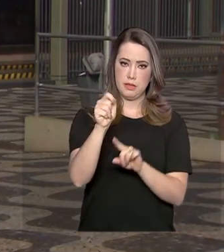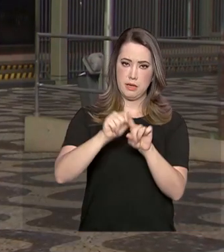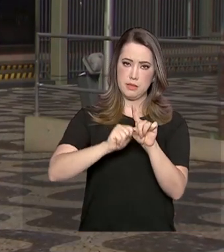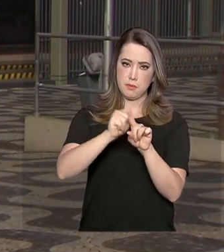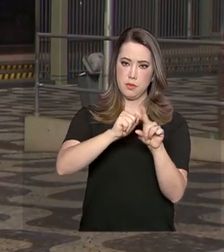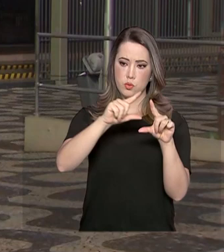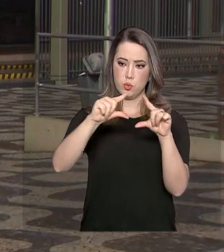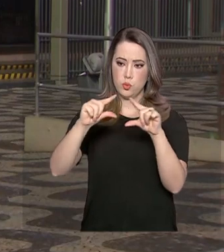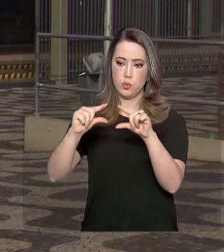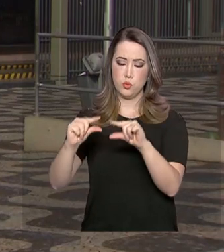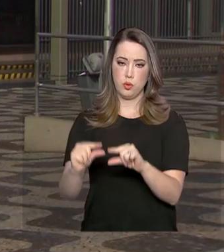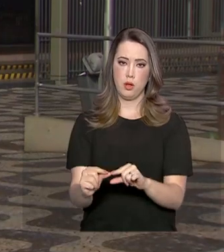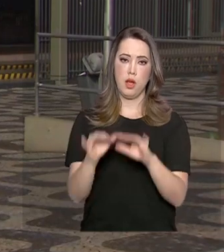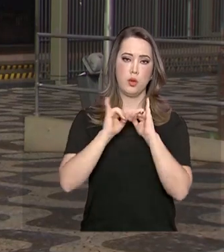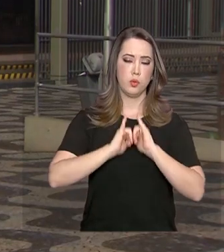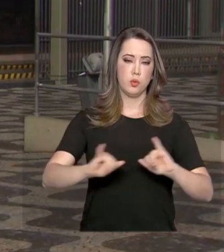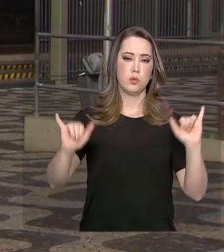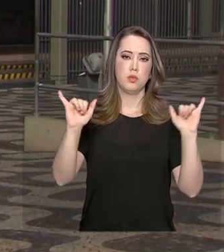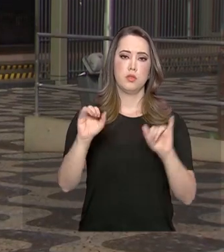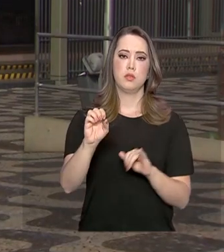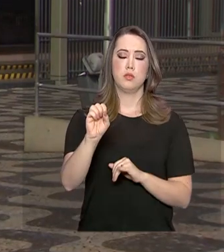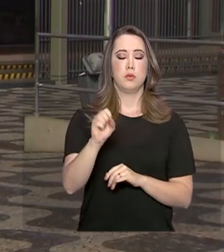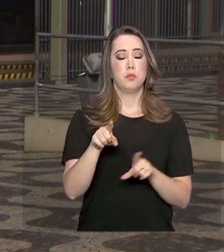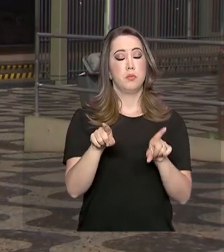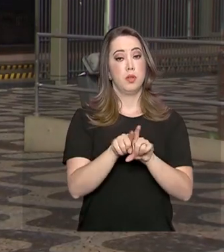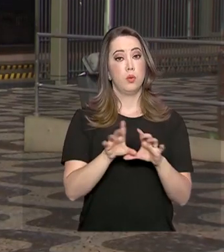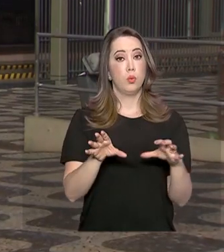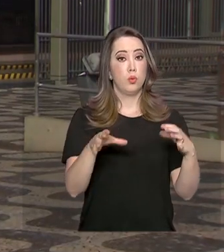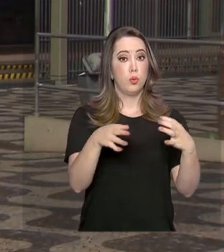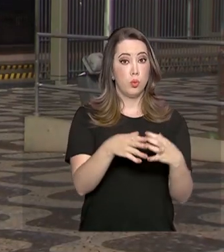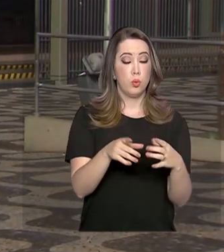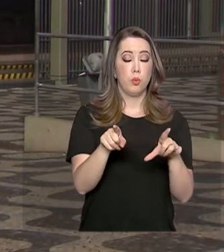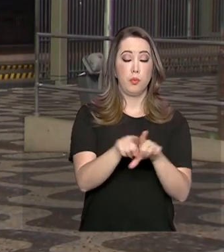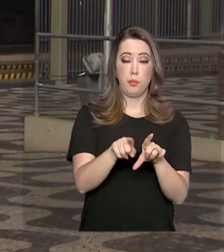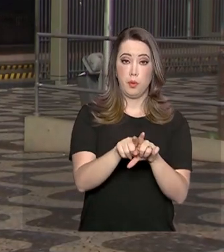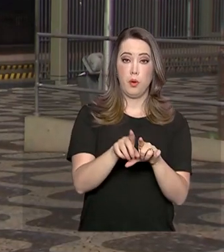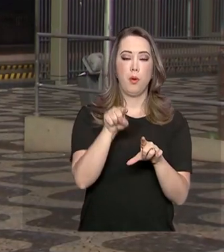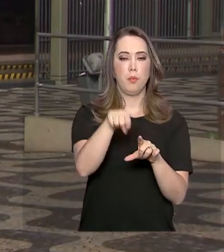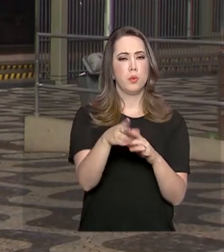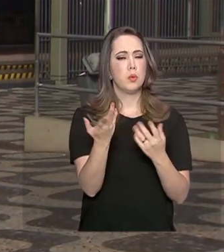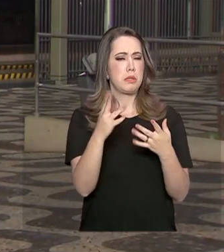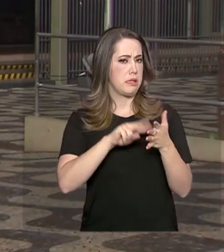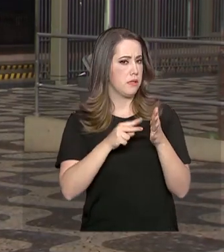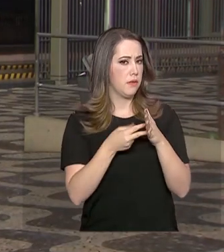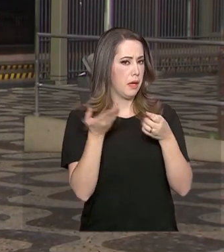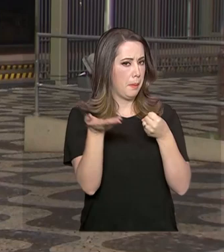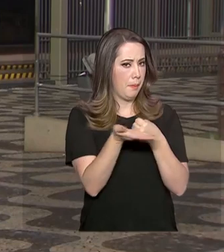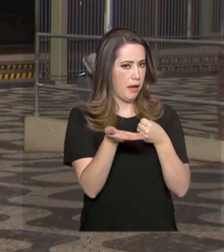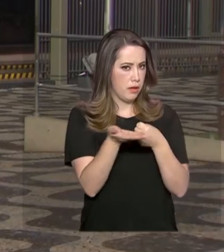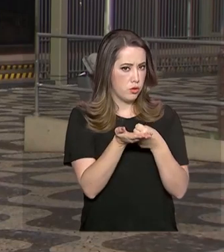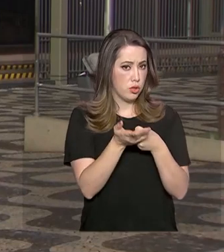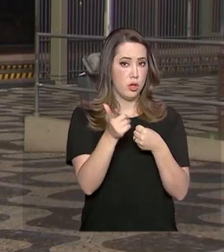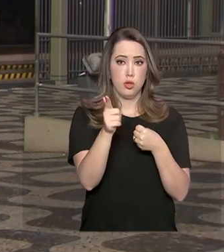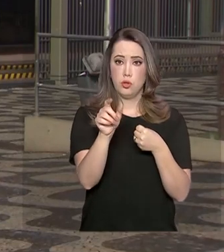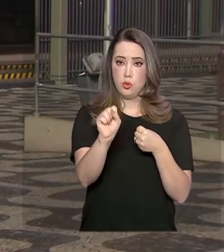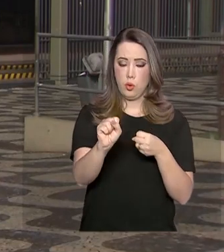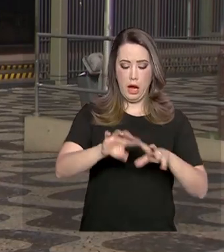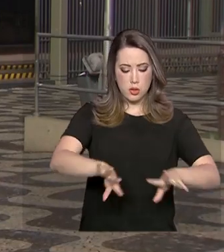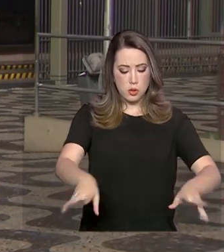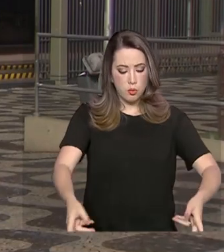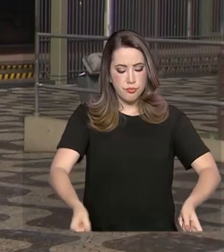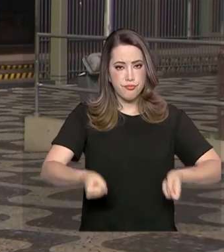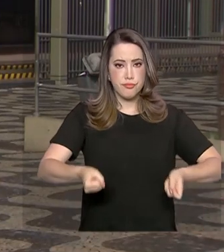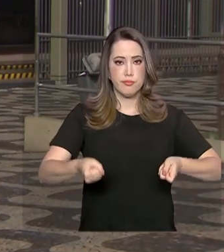Sindicato na sexta-feira e confirmado pela Petrobras. Isso significa que o preço médio de venda do botijão, que é usado nas casas pela